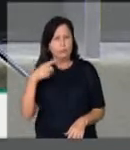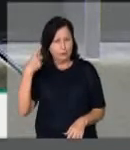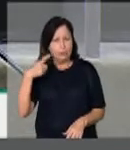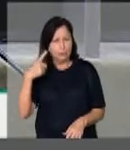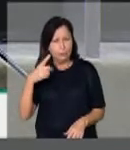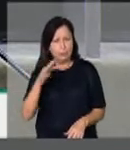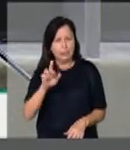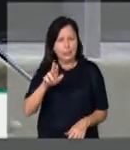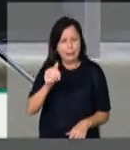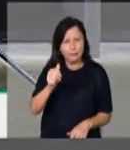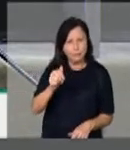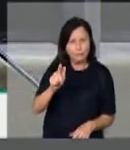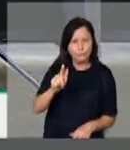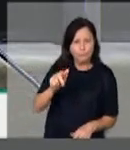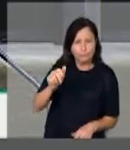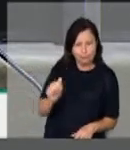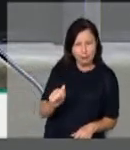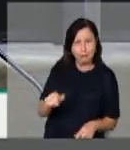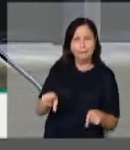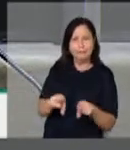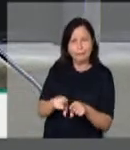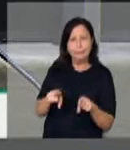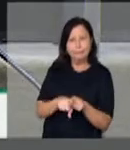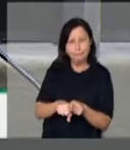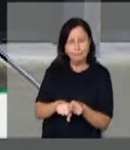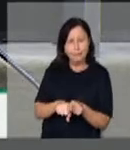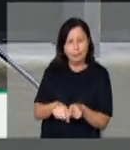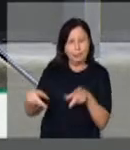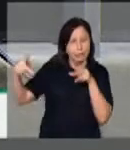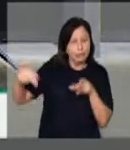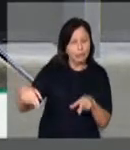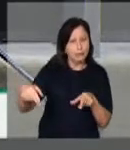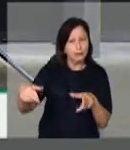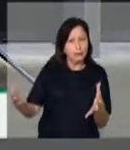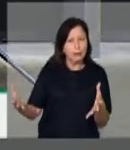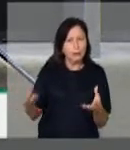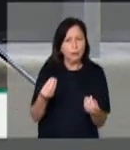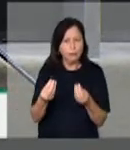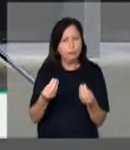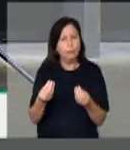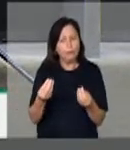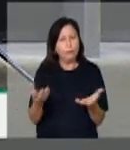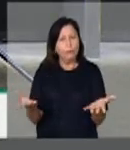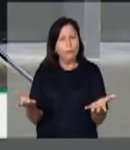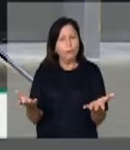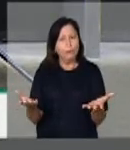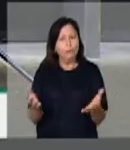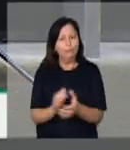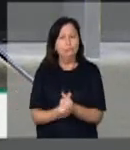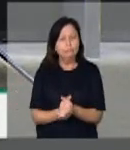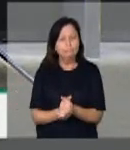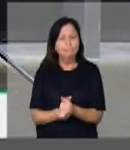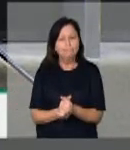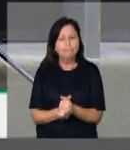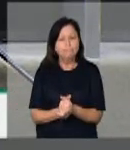impondo para a formação do seu próprio ministério. E eu também quero